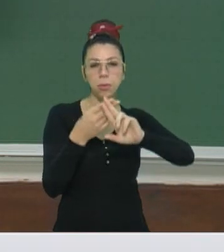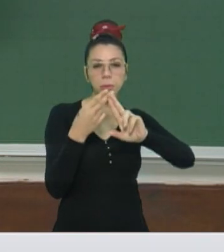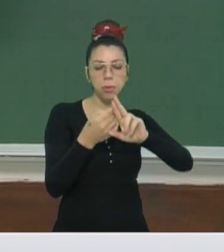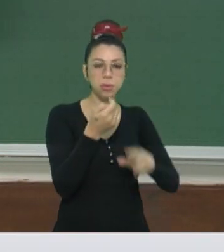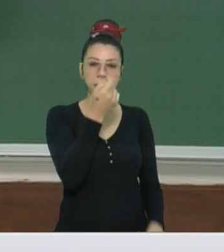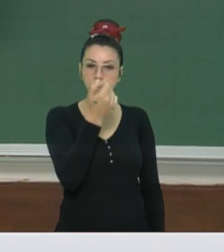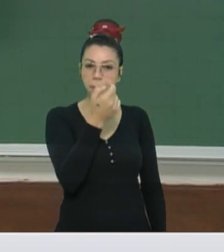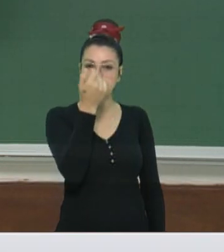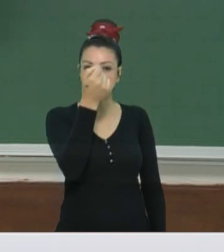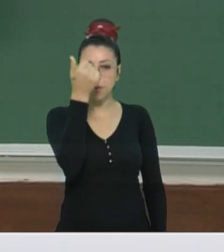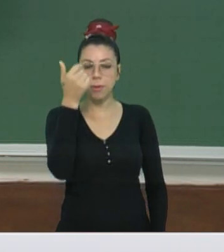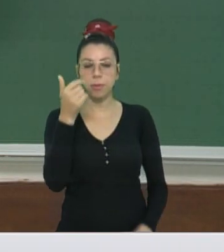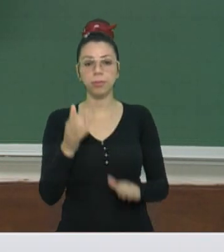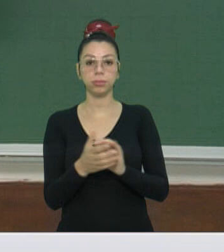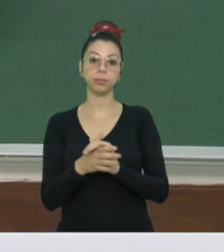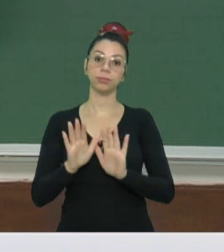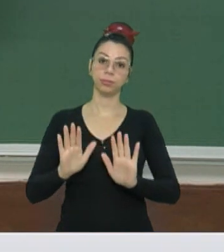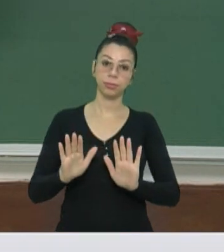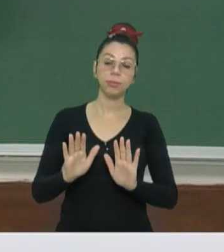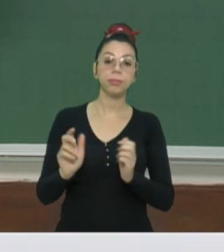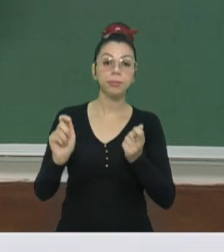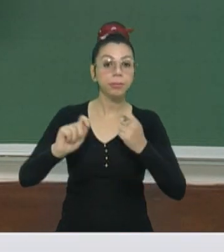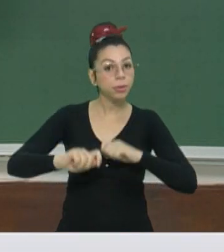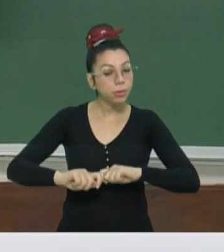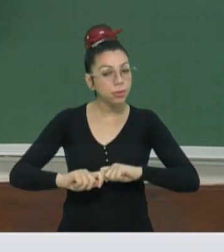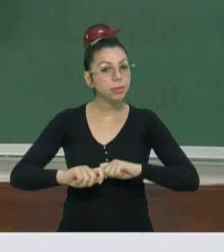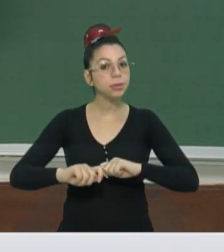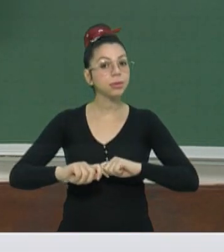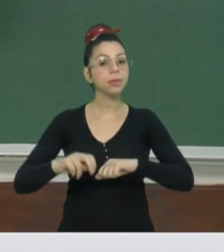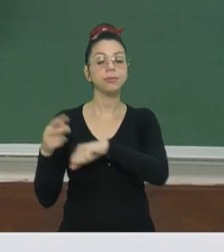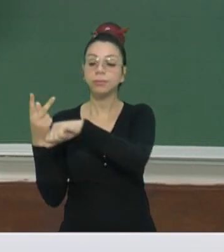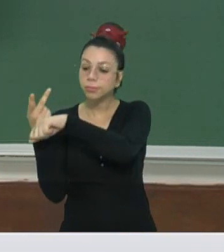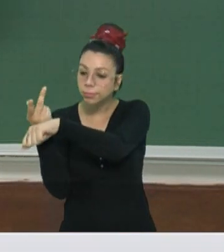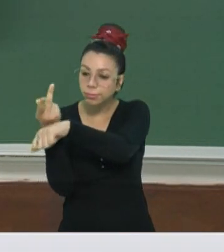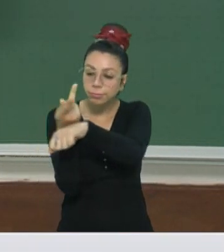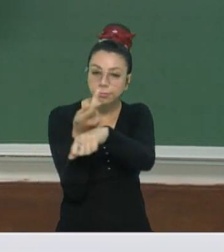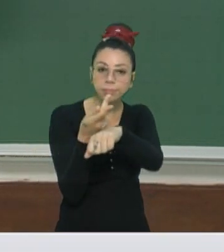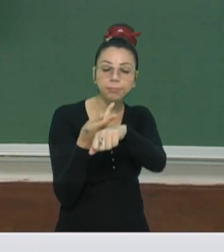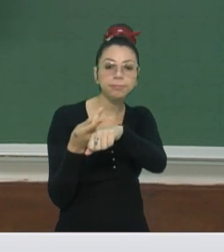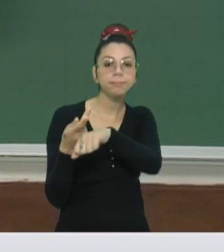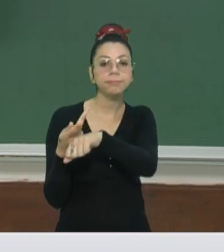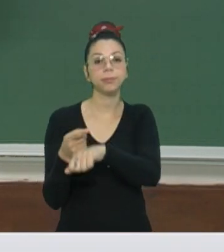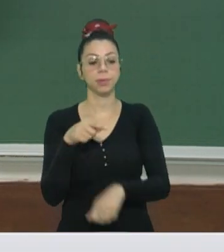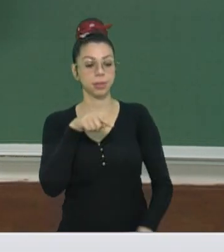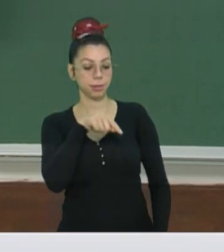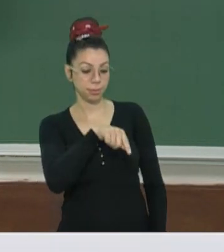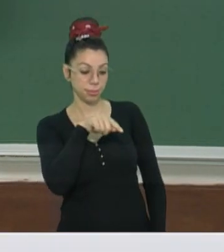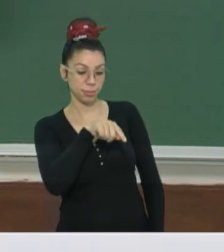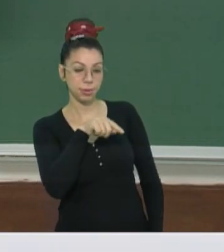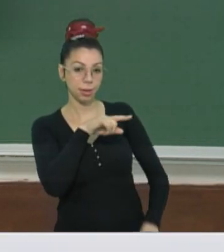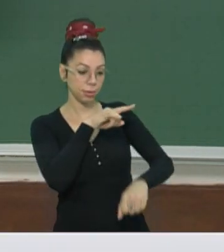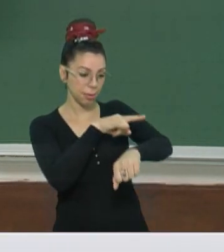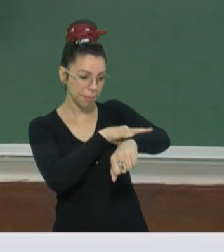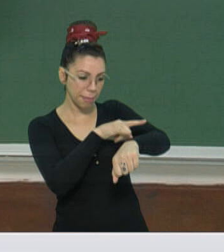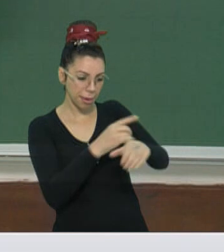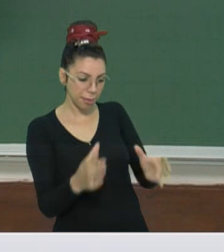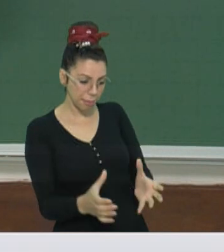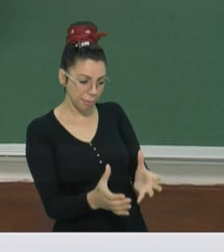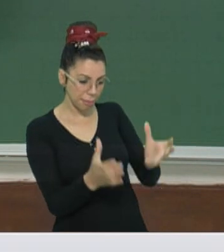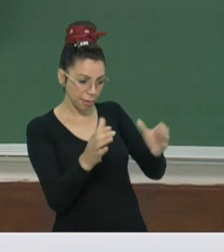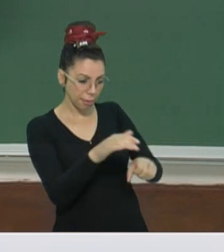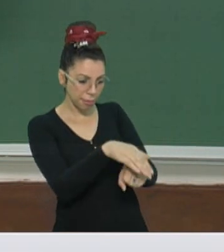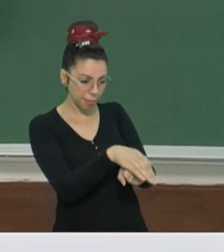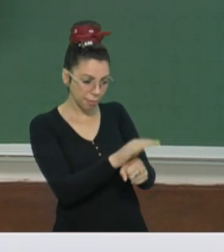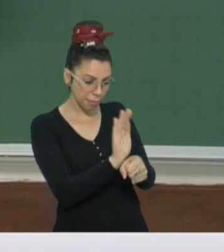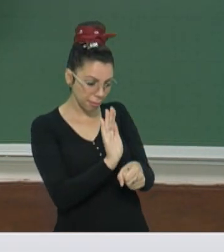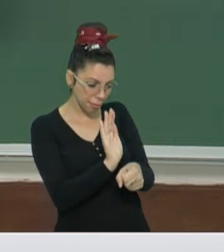pouco usa o outro mais perto? Então, se aquele vaso sanitário tá